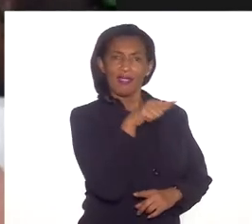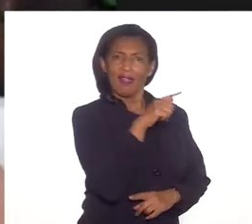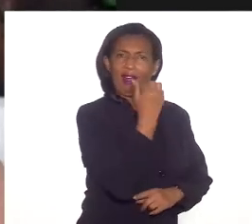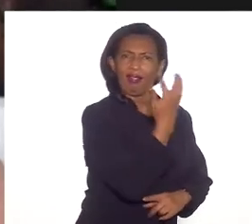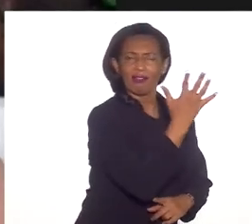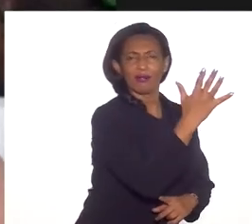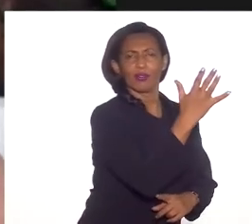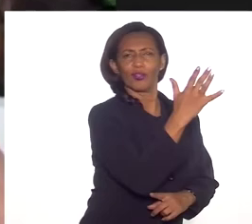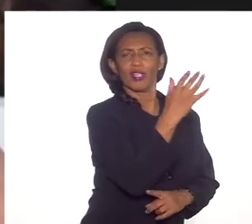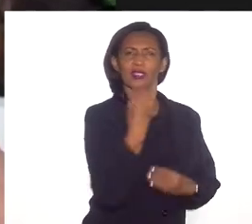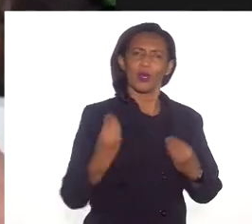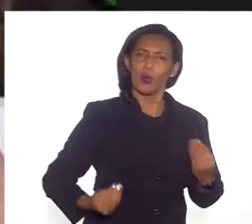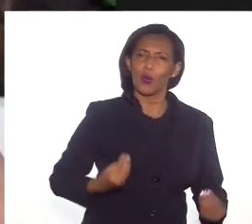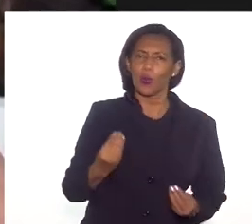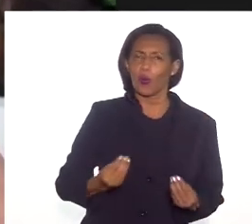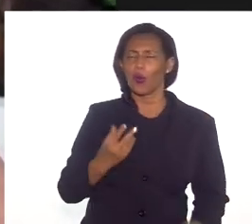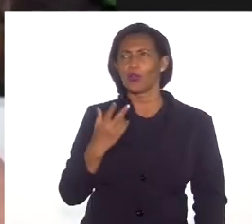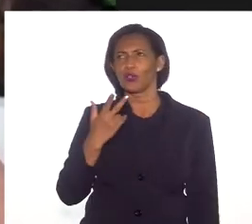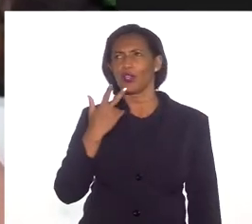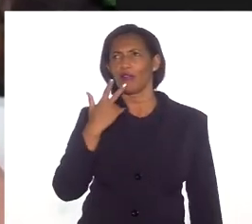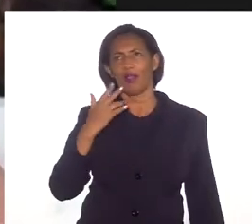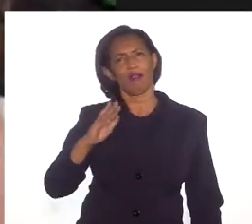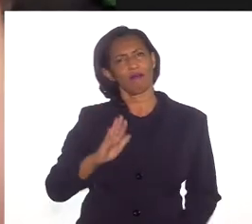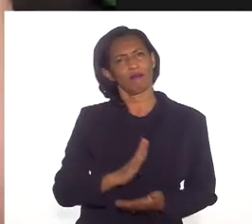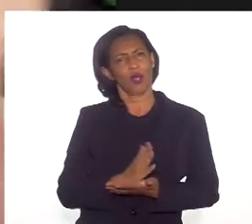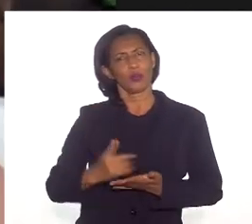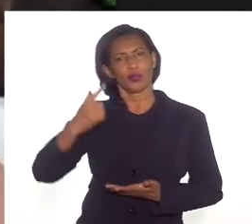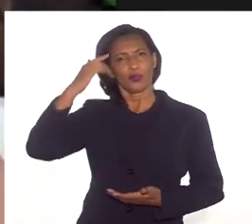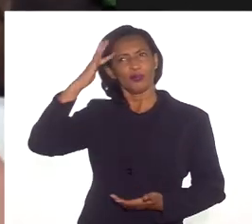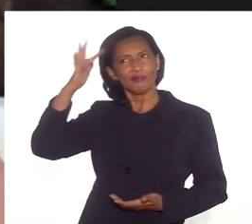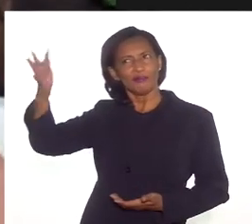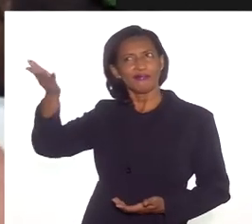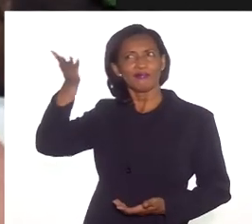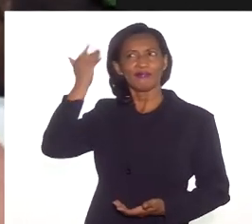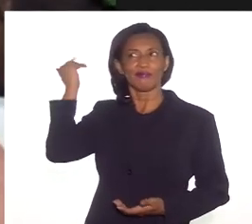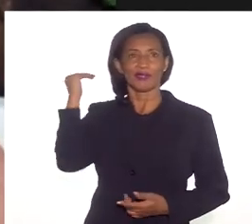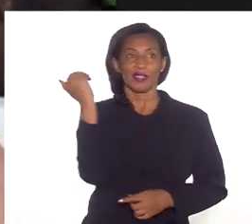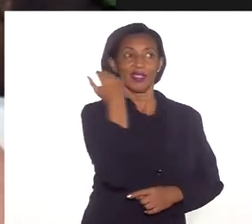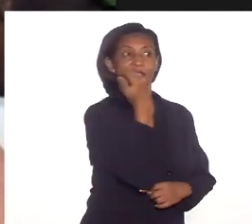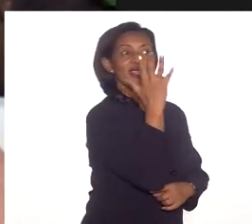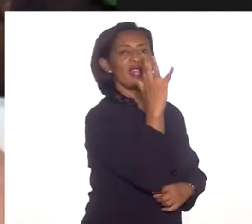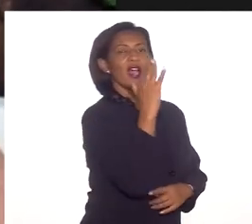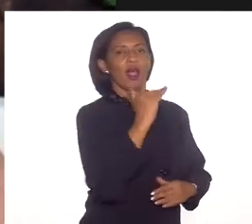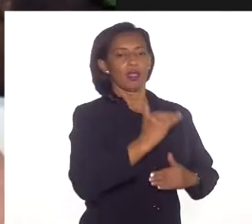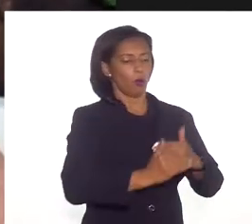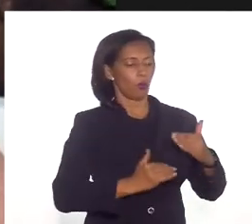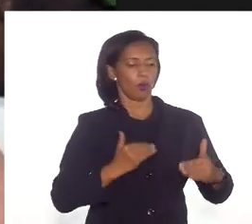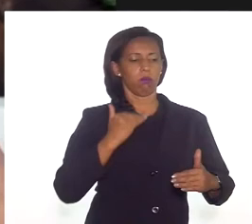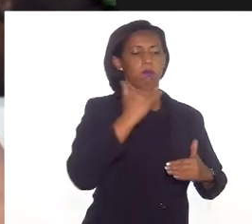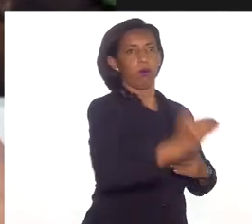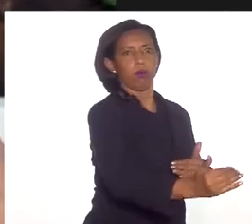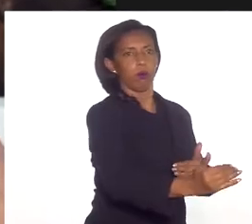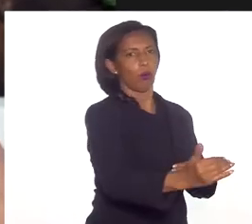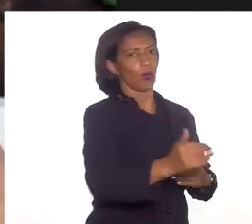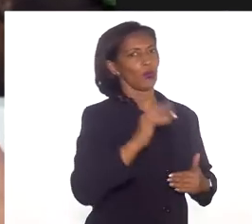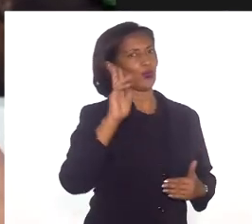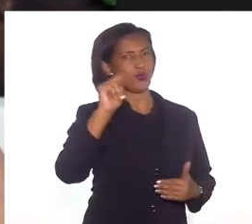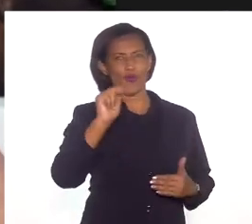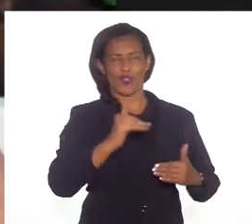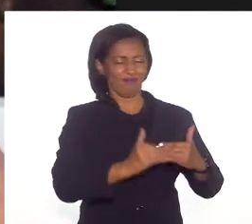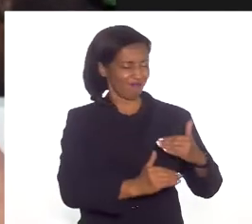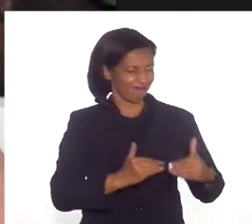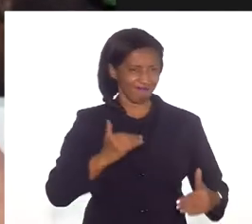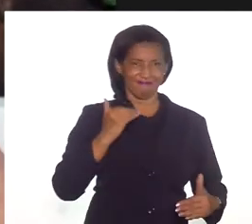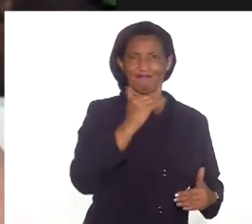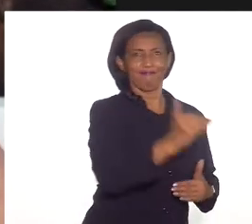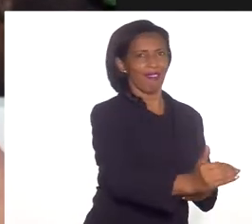E a natureza, como já dizem alguns pensadores antigos, natureza não dá saltos. A natureza não